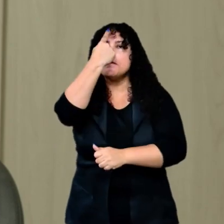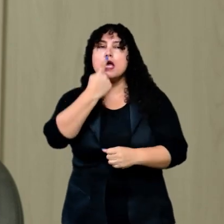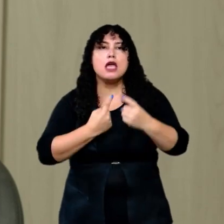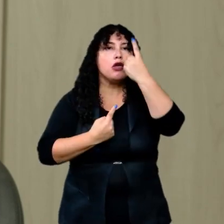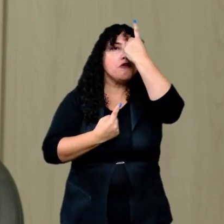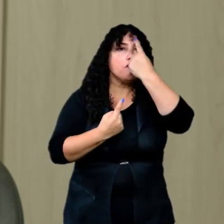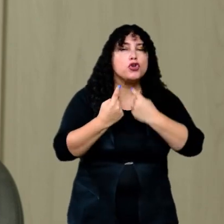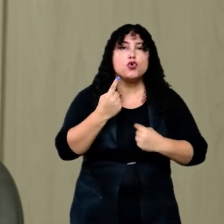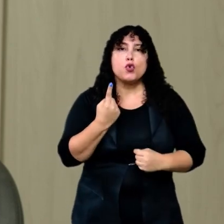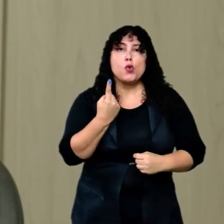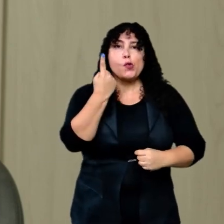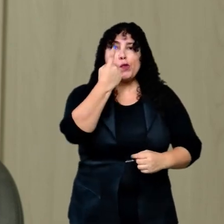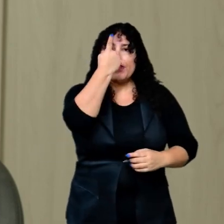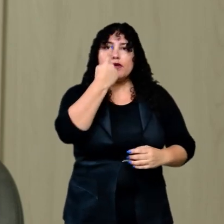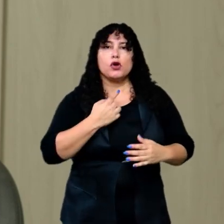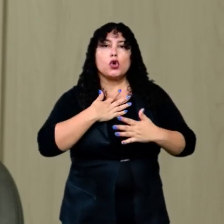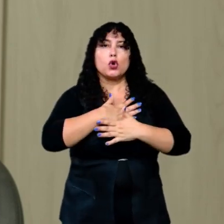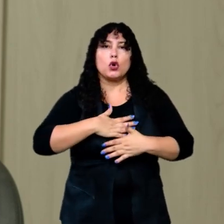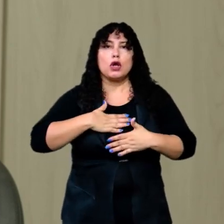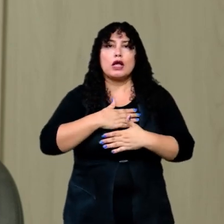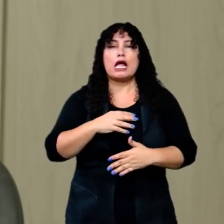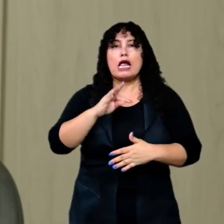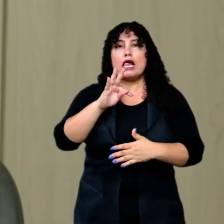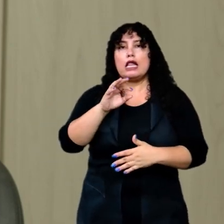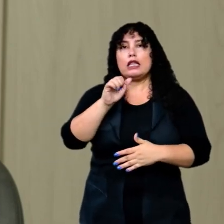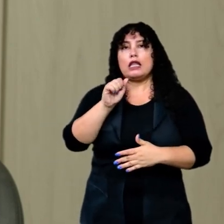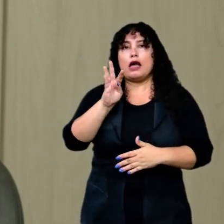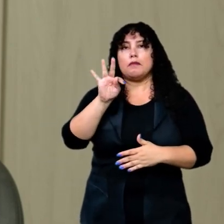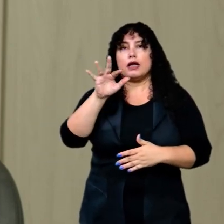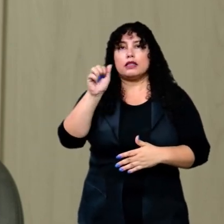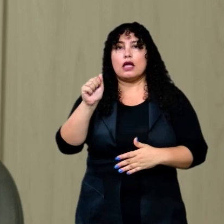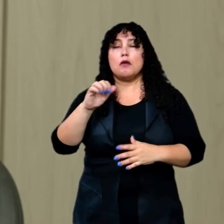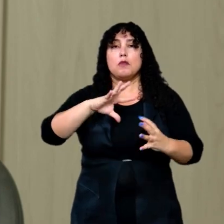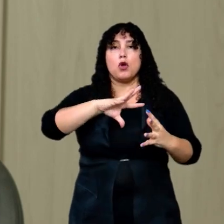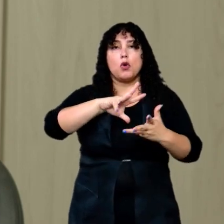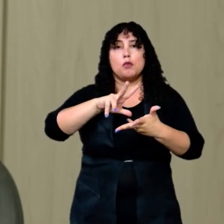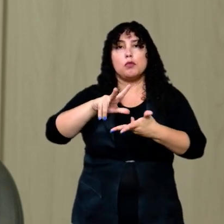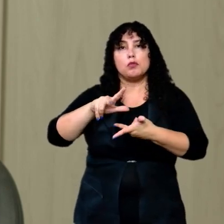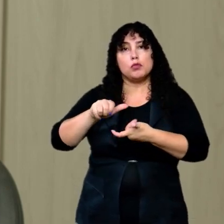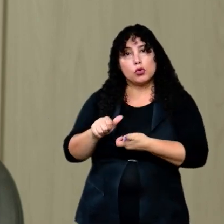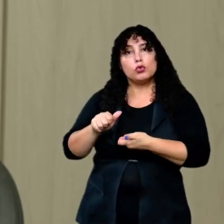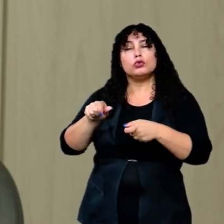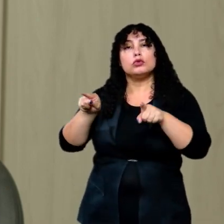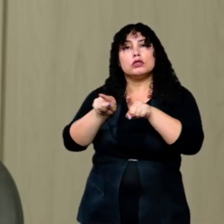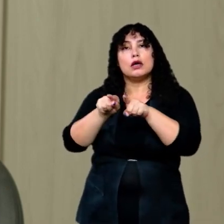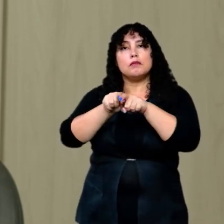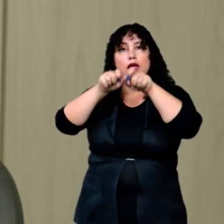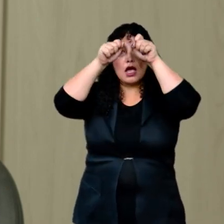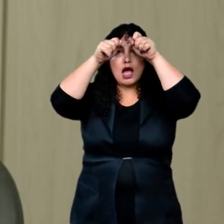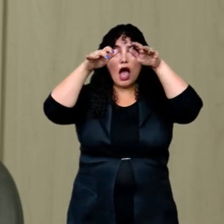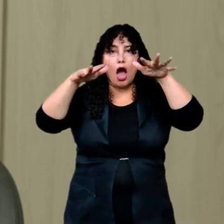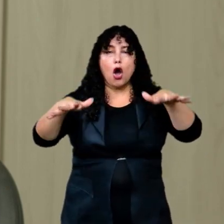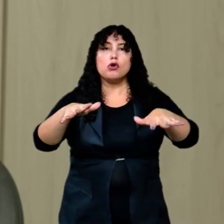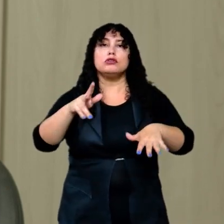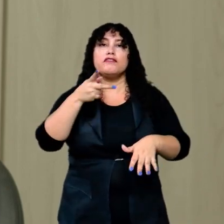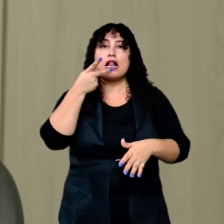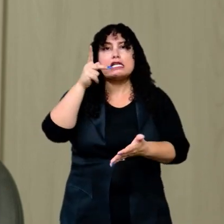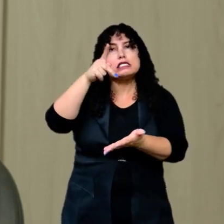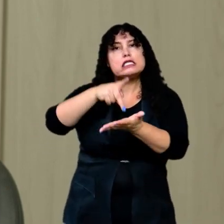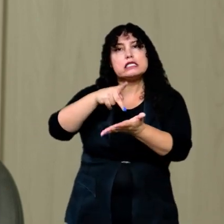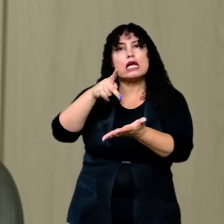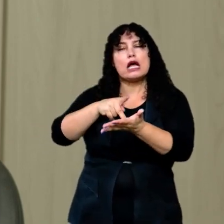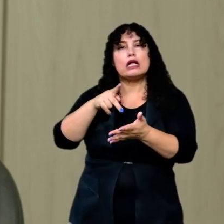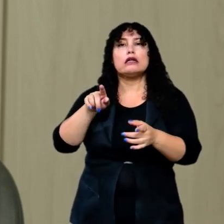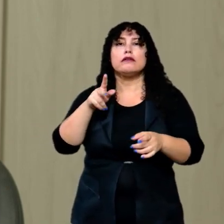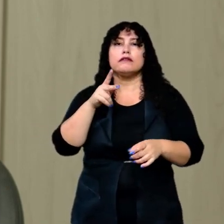e tem um perfil que eu gosto muito, que é da Tabata, Meu Mundo Atípico, né? O Fábio, do Out e Sincero, é muito bacana também.